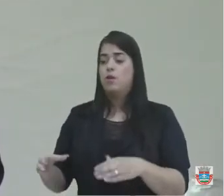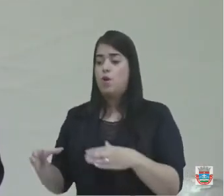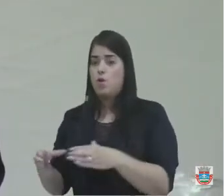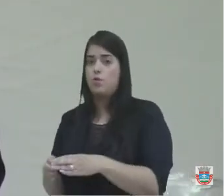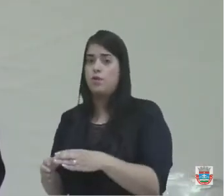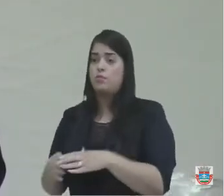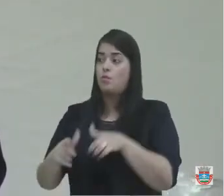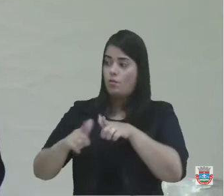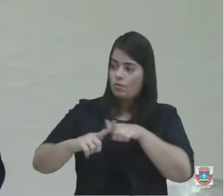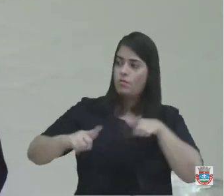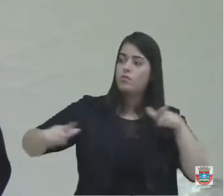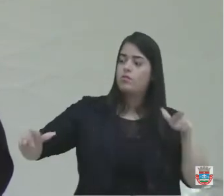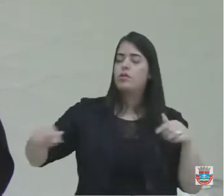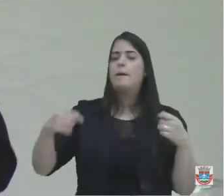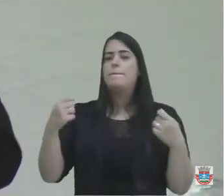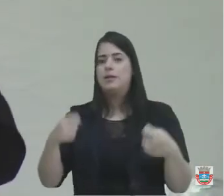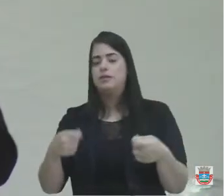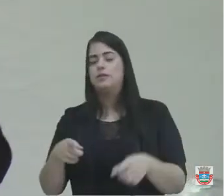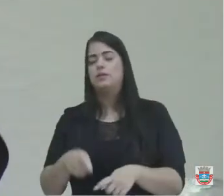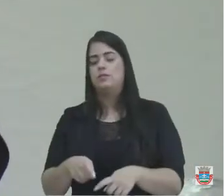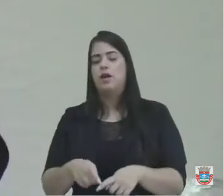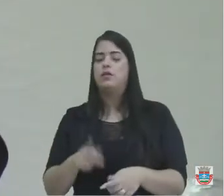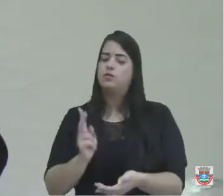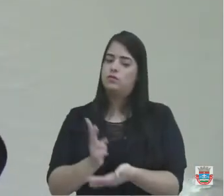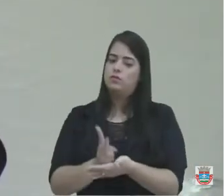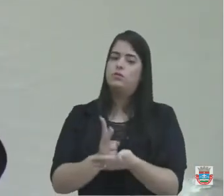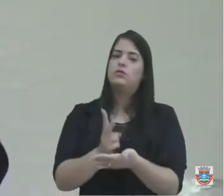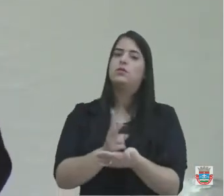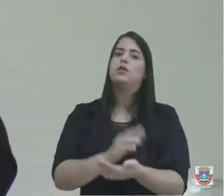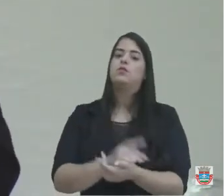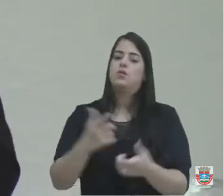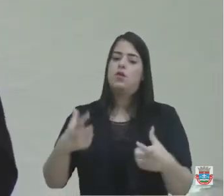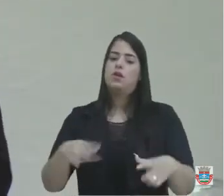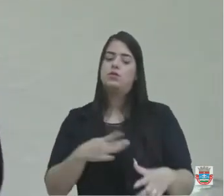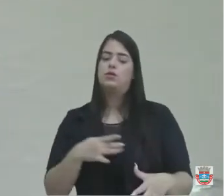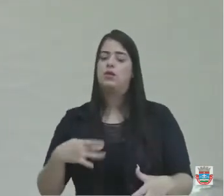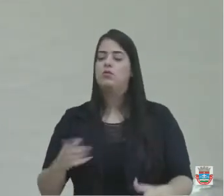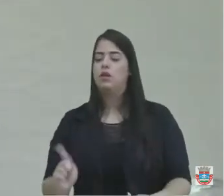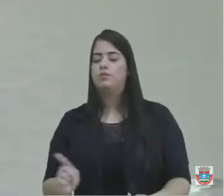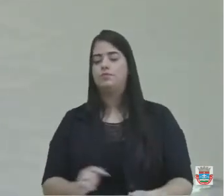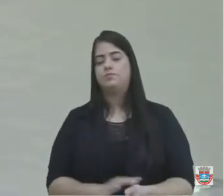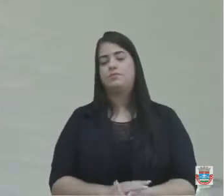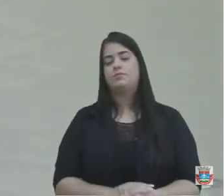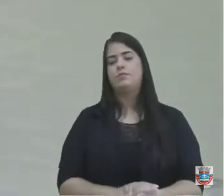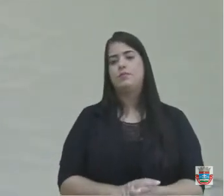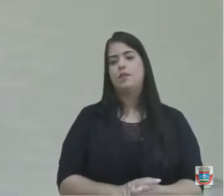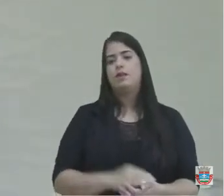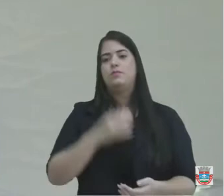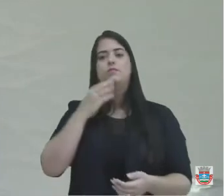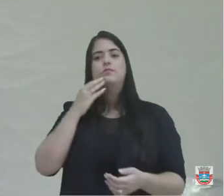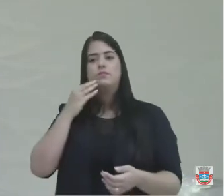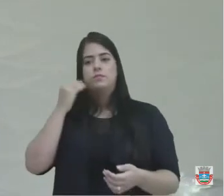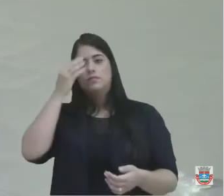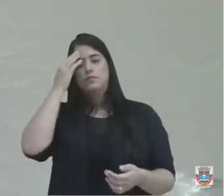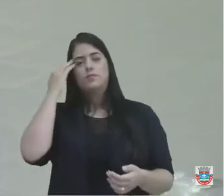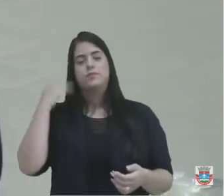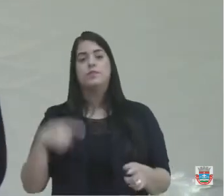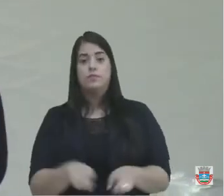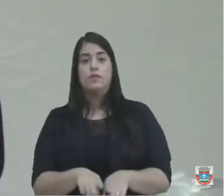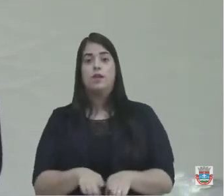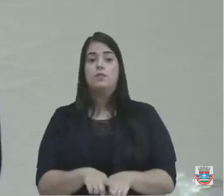precisa desse médico constantemente no posto de saúde lá e com isso também